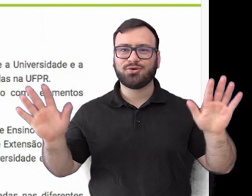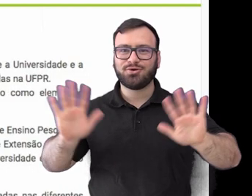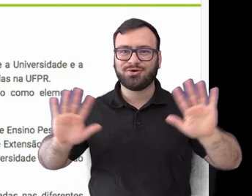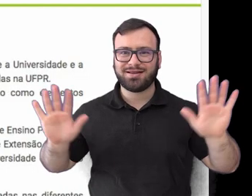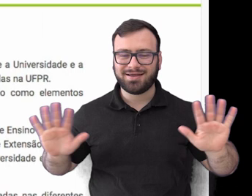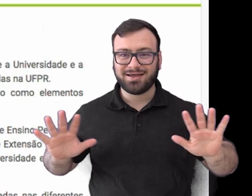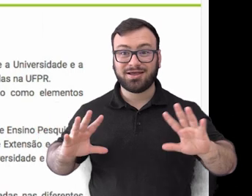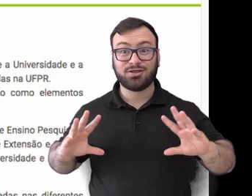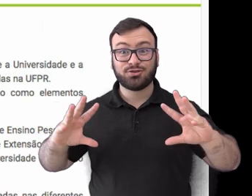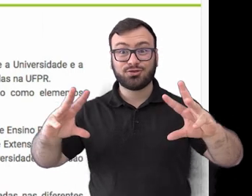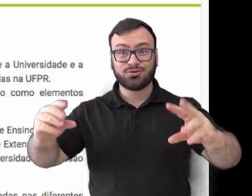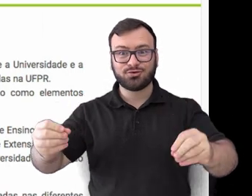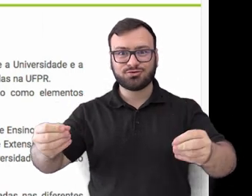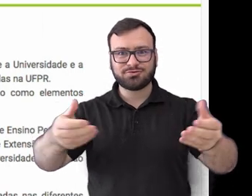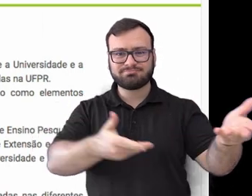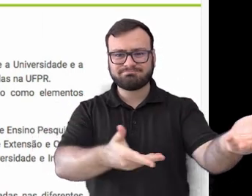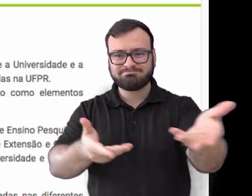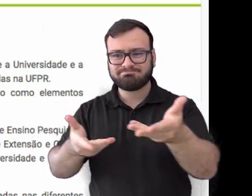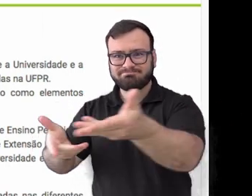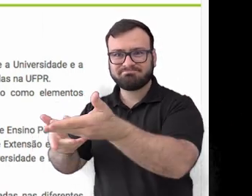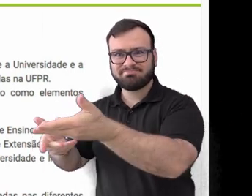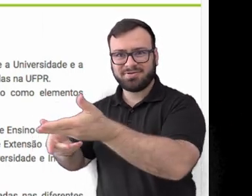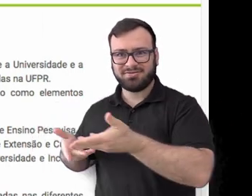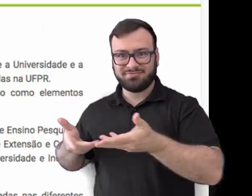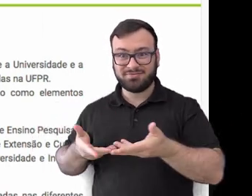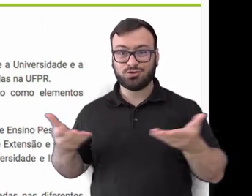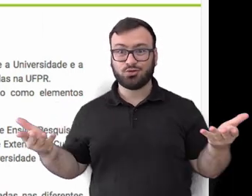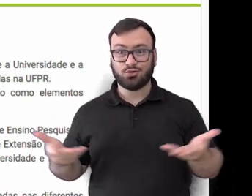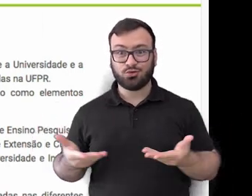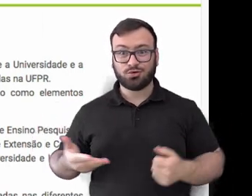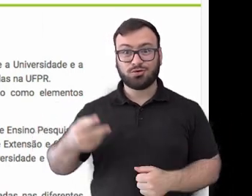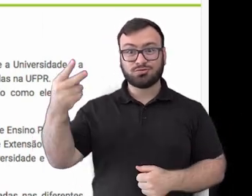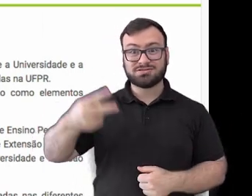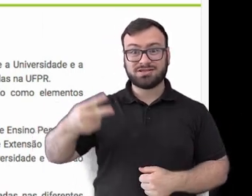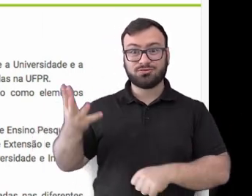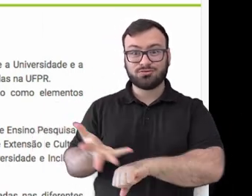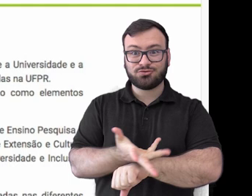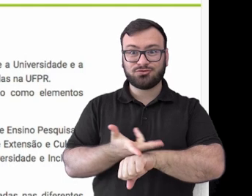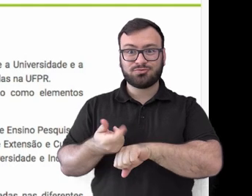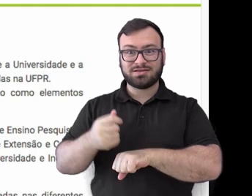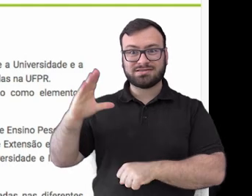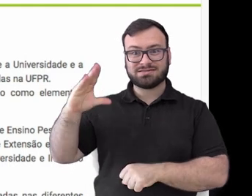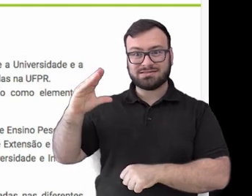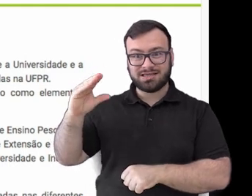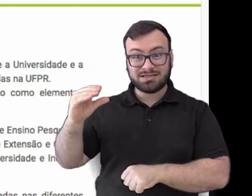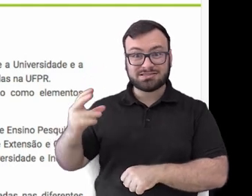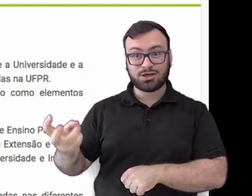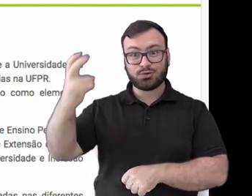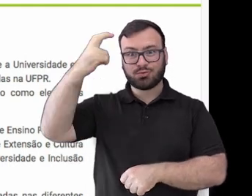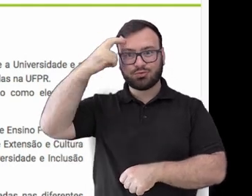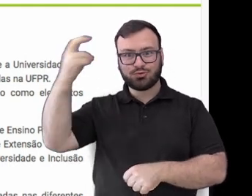Olá sejam todos bem-vindos e todas bem-vindas ao 2º festival de ciência cultura